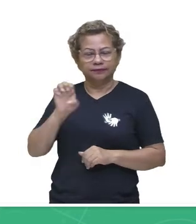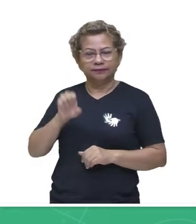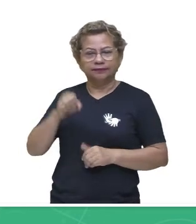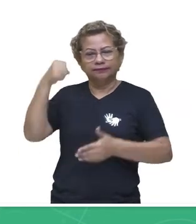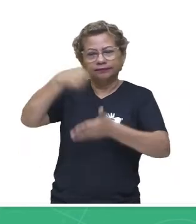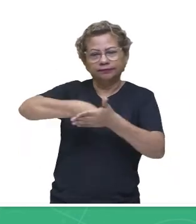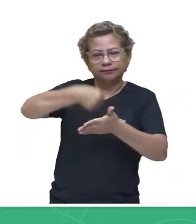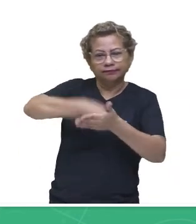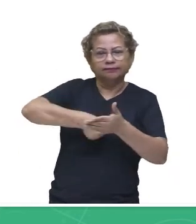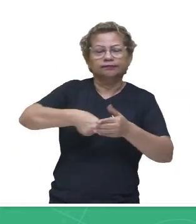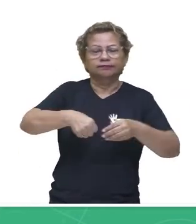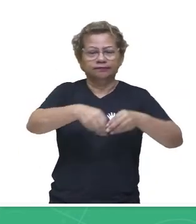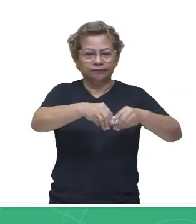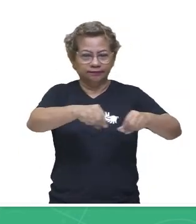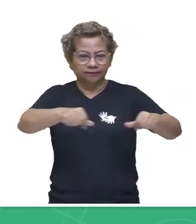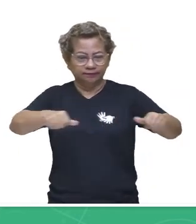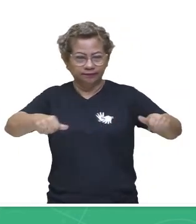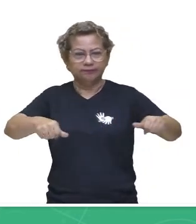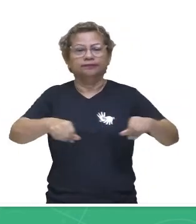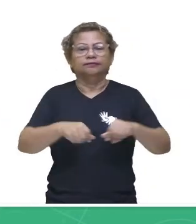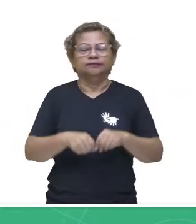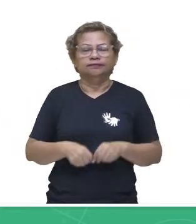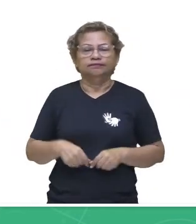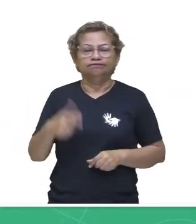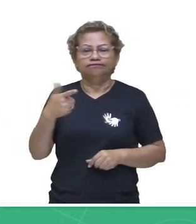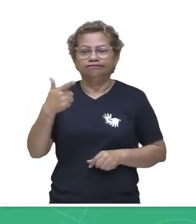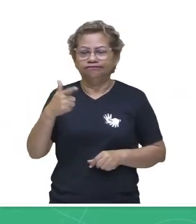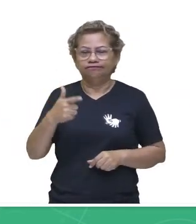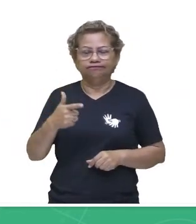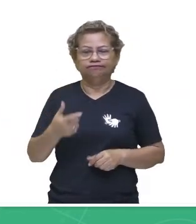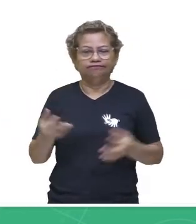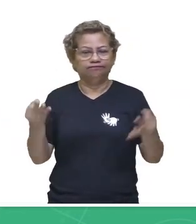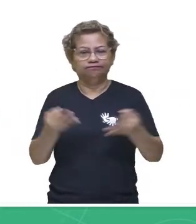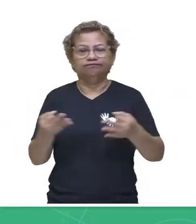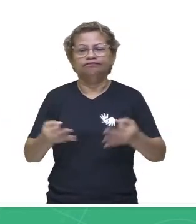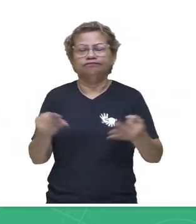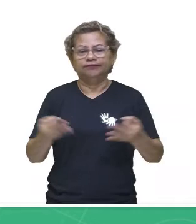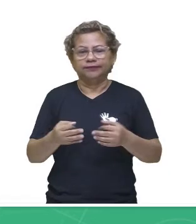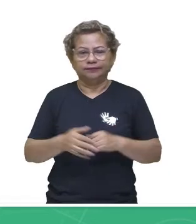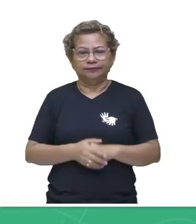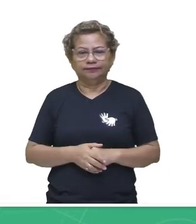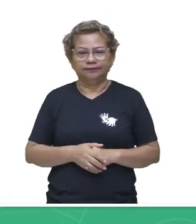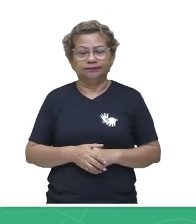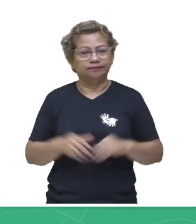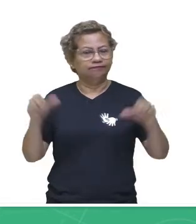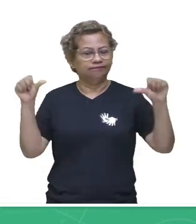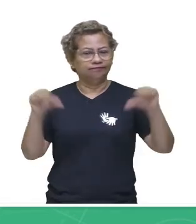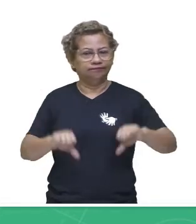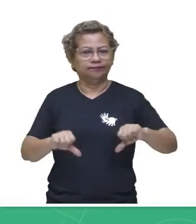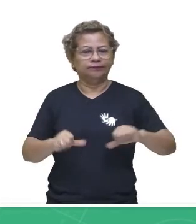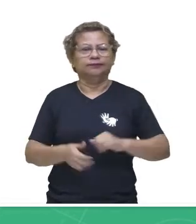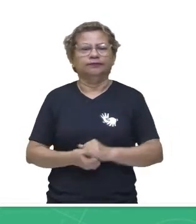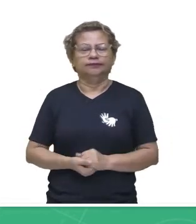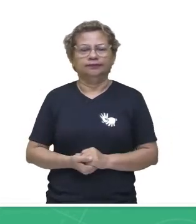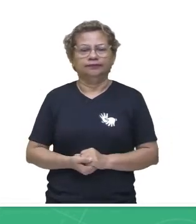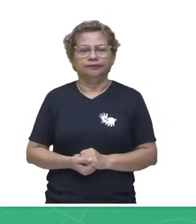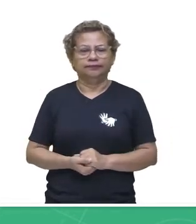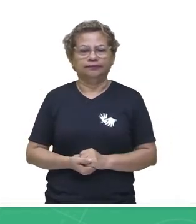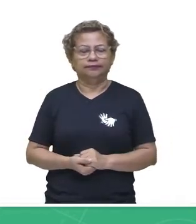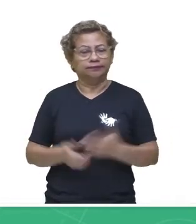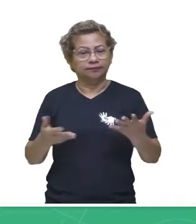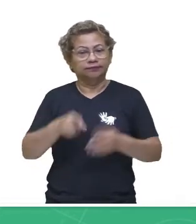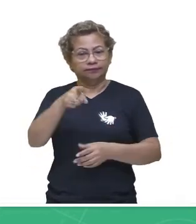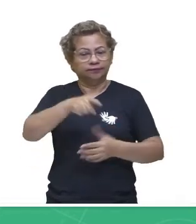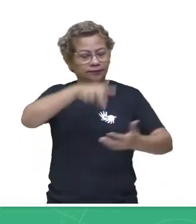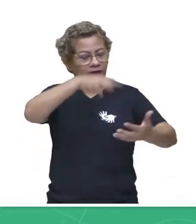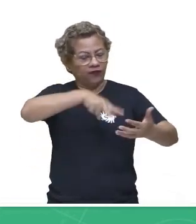terra, falta de infraestrutura e altas condições de vida nos centros urbanos. Então aí a gente vai daqui